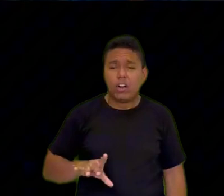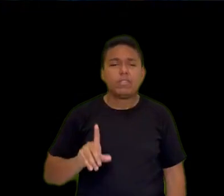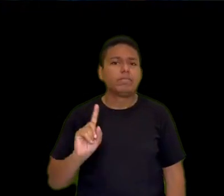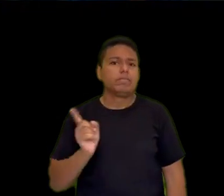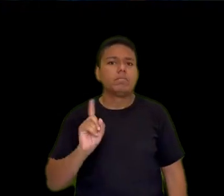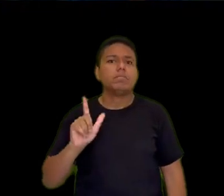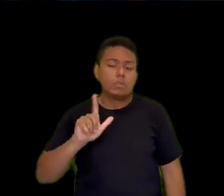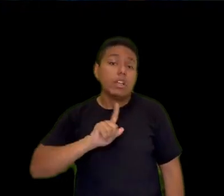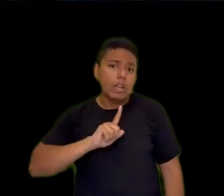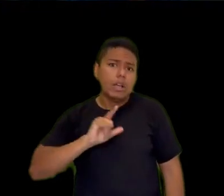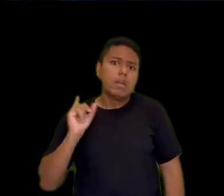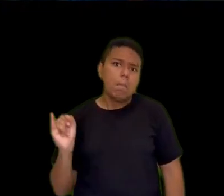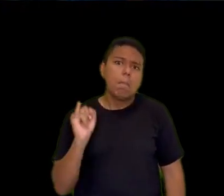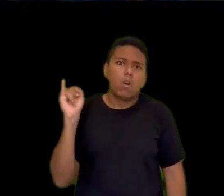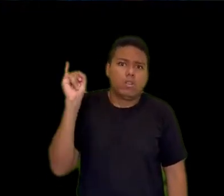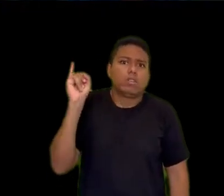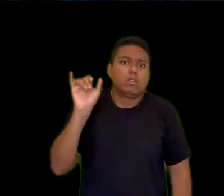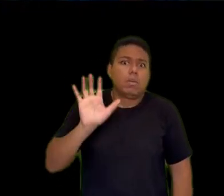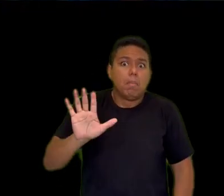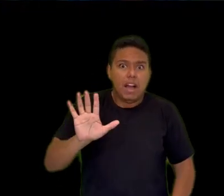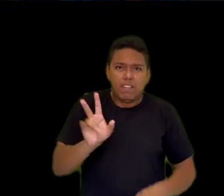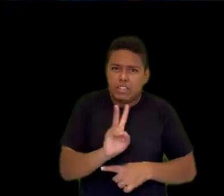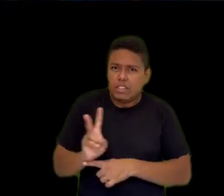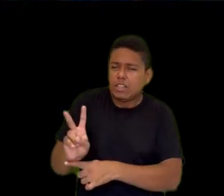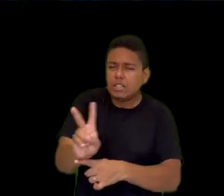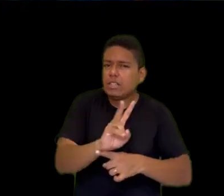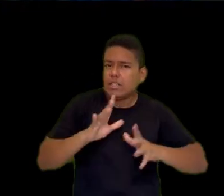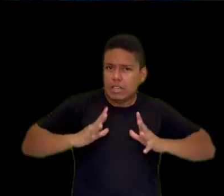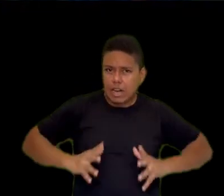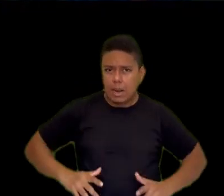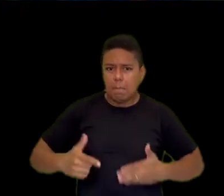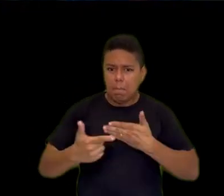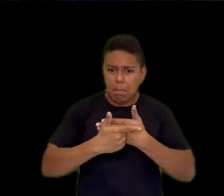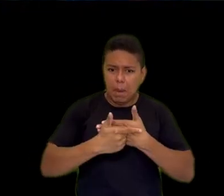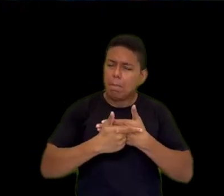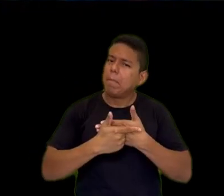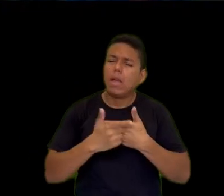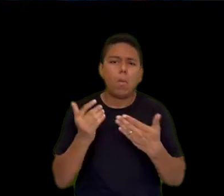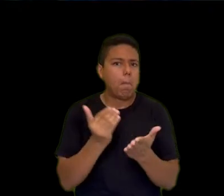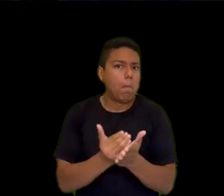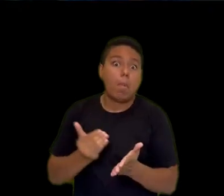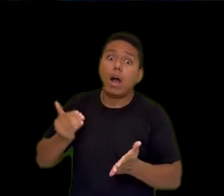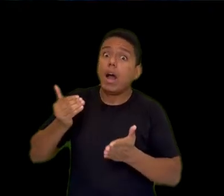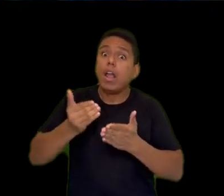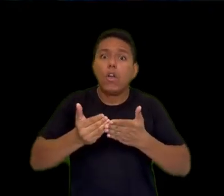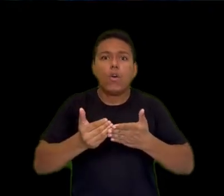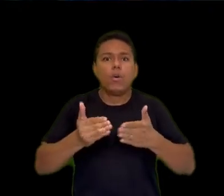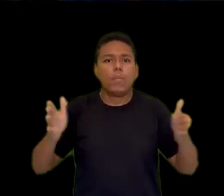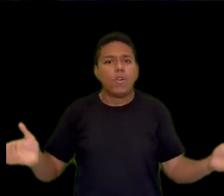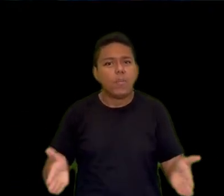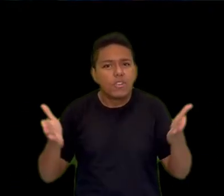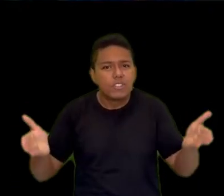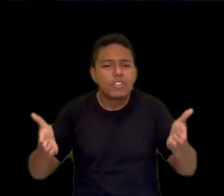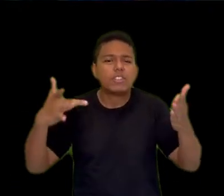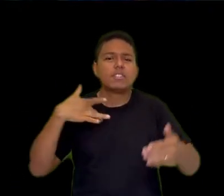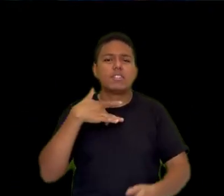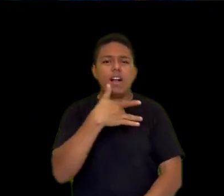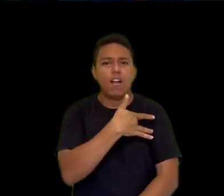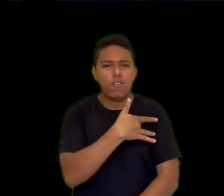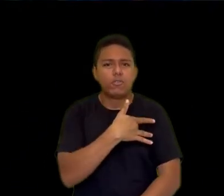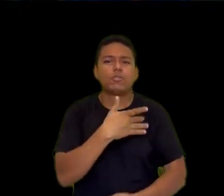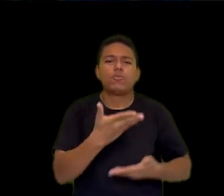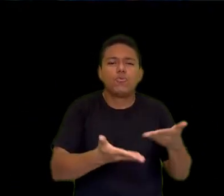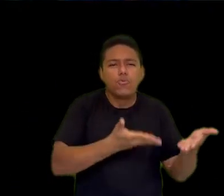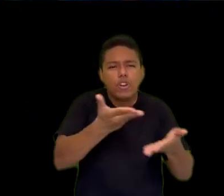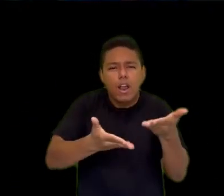assume um papel mais amplo na promoção da saúde, na integralidade do cuidado e na gestão de riscos e também de